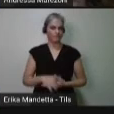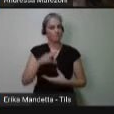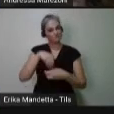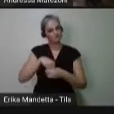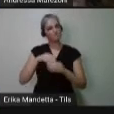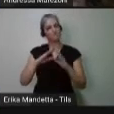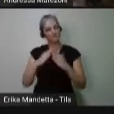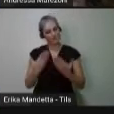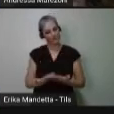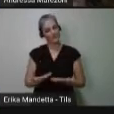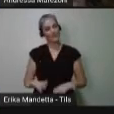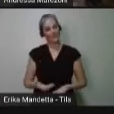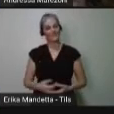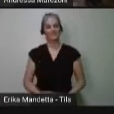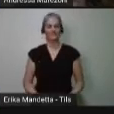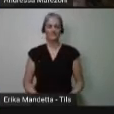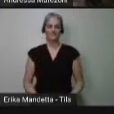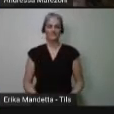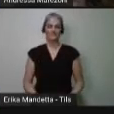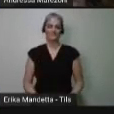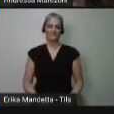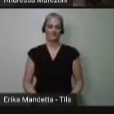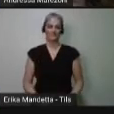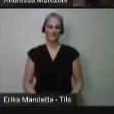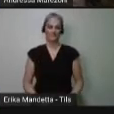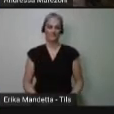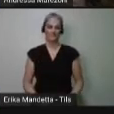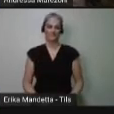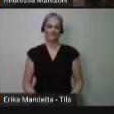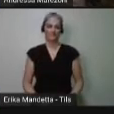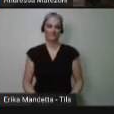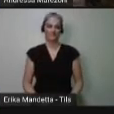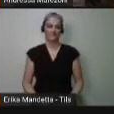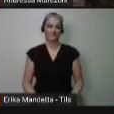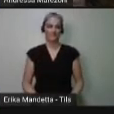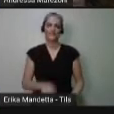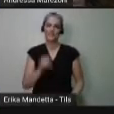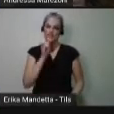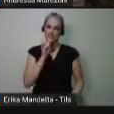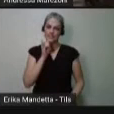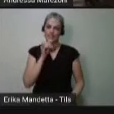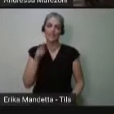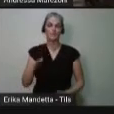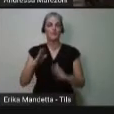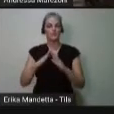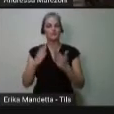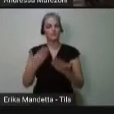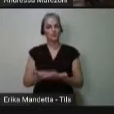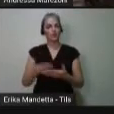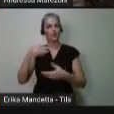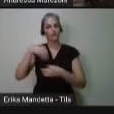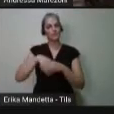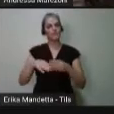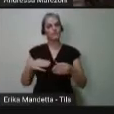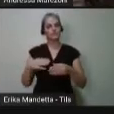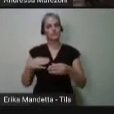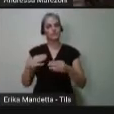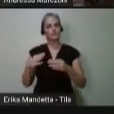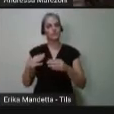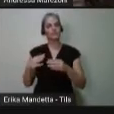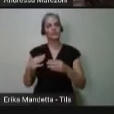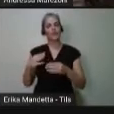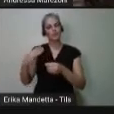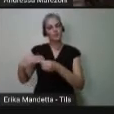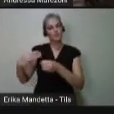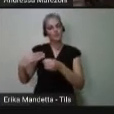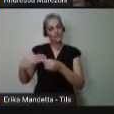nosso município, desse município aqui de Santa Maria de Jetibá. E todos esses